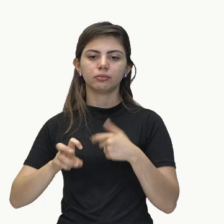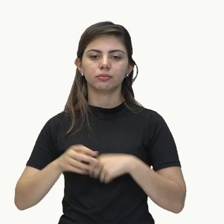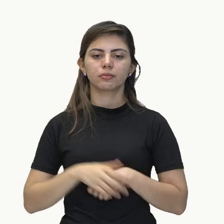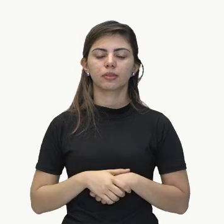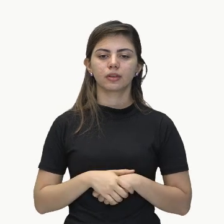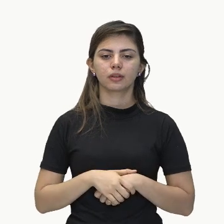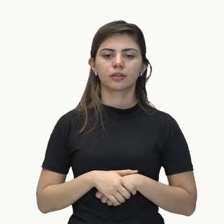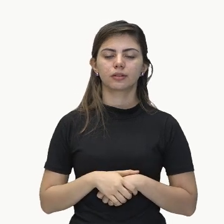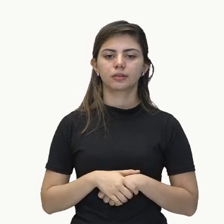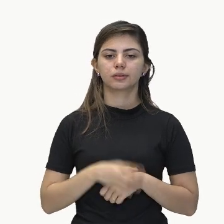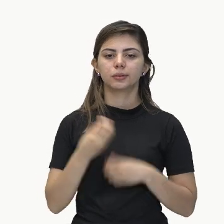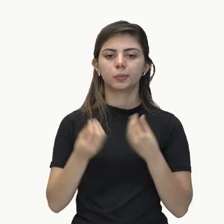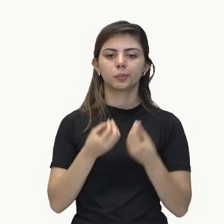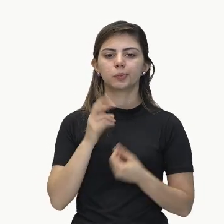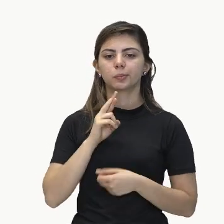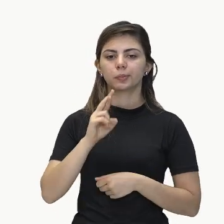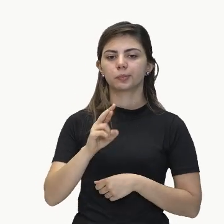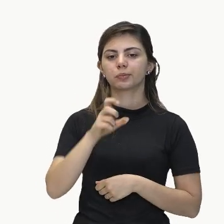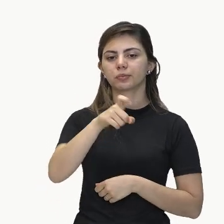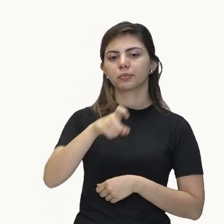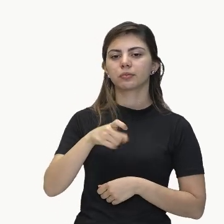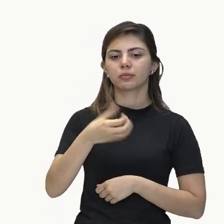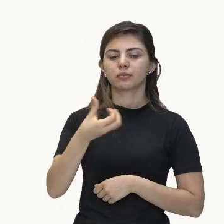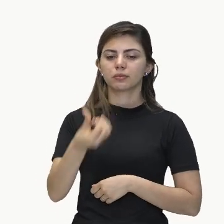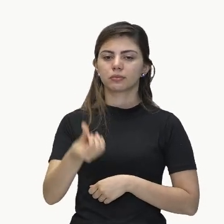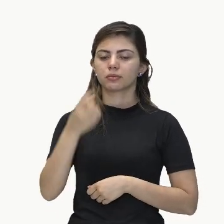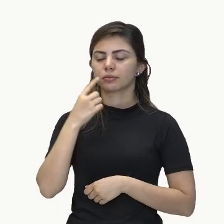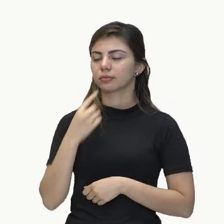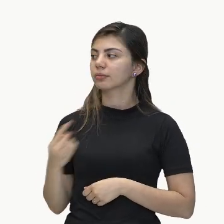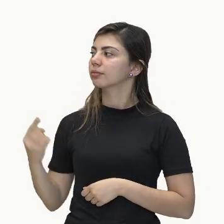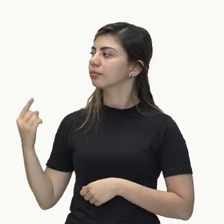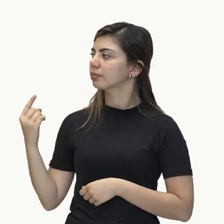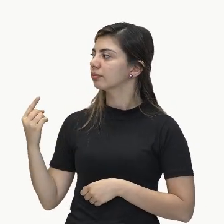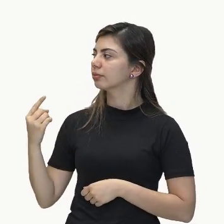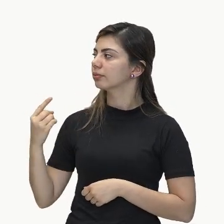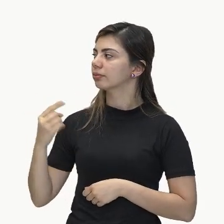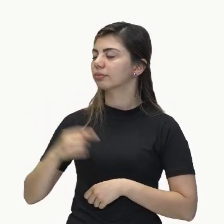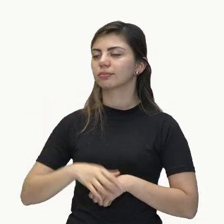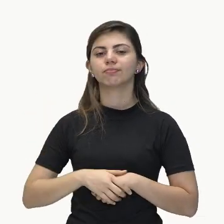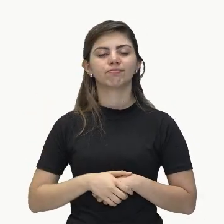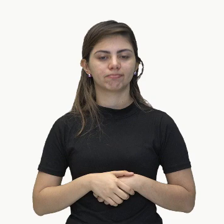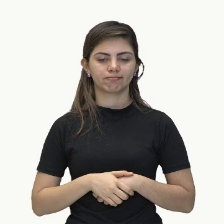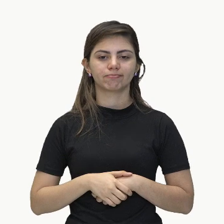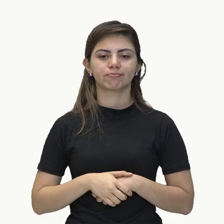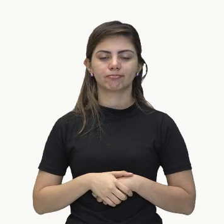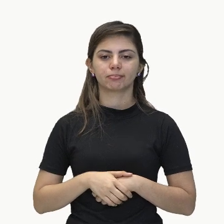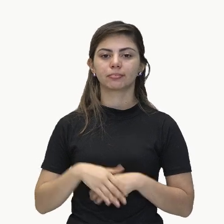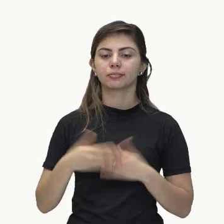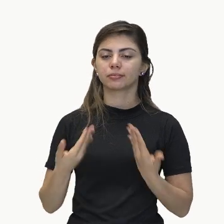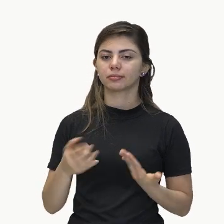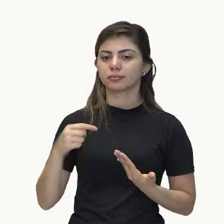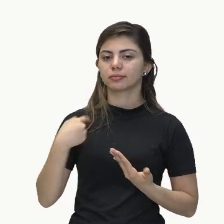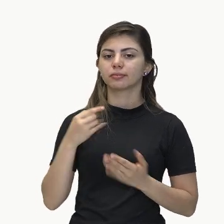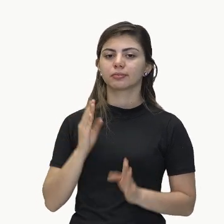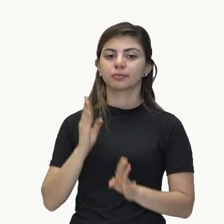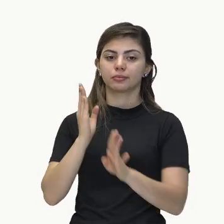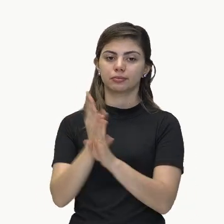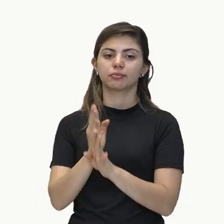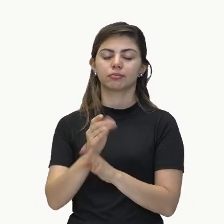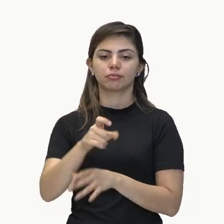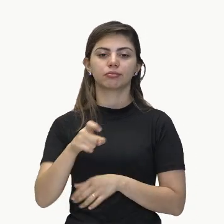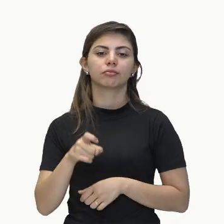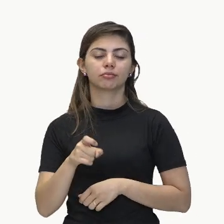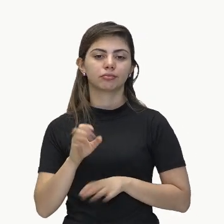Então, 30 dividido por 5, x igual a 6. Achado o valor do meu